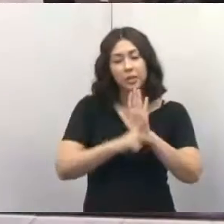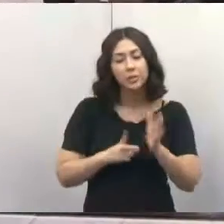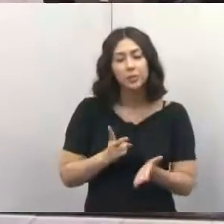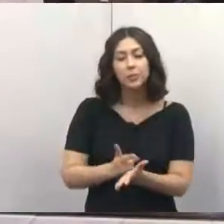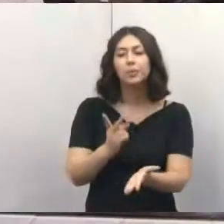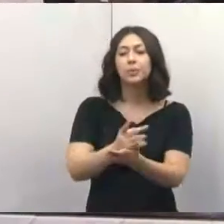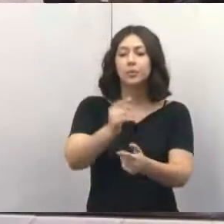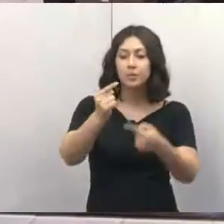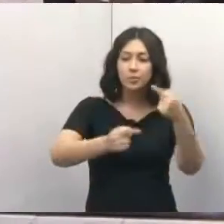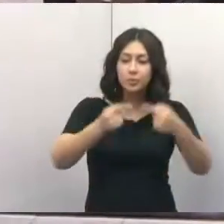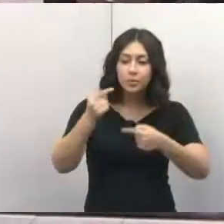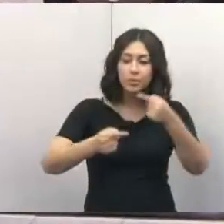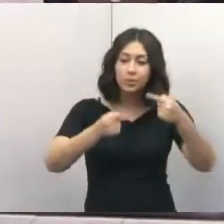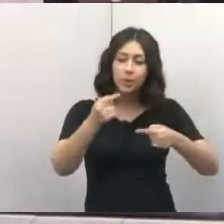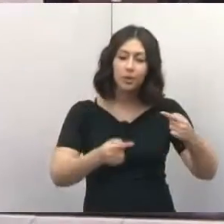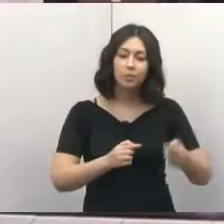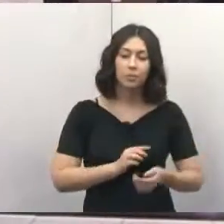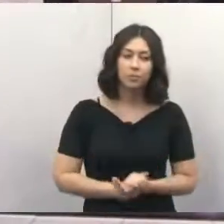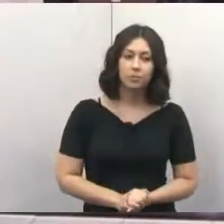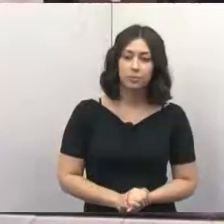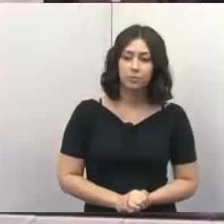discussão.